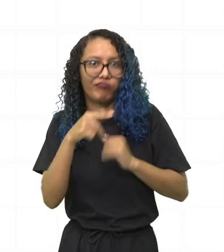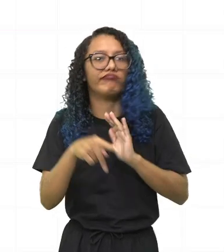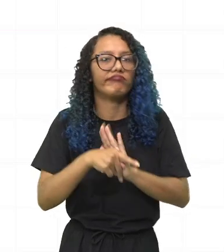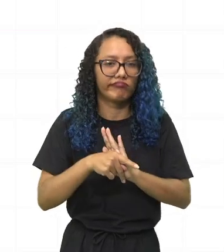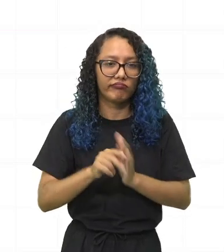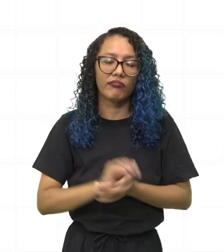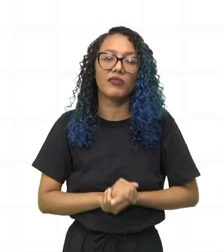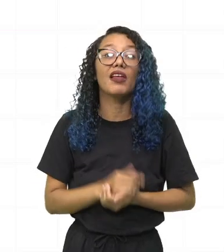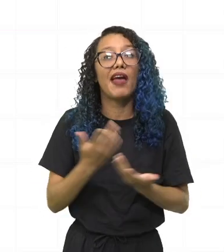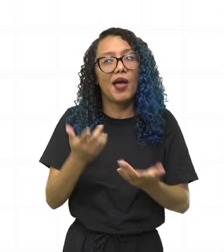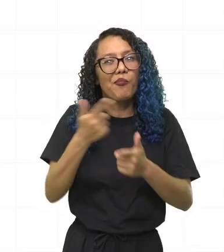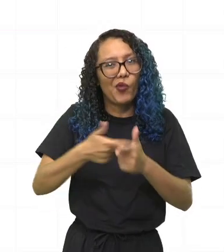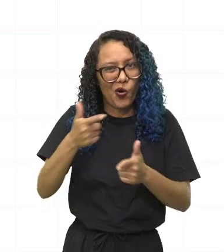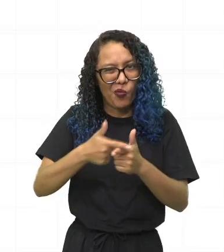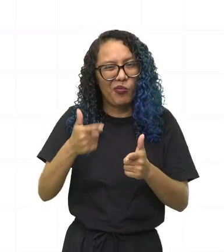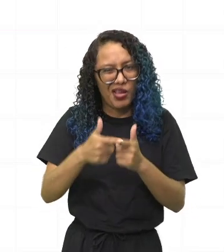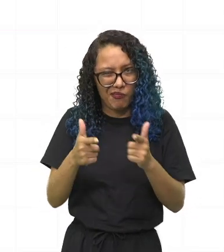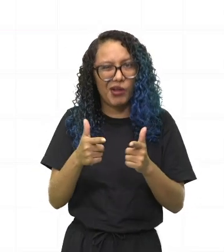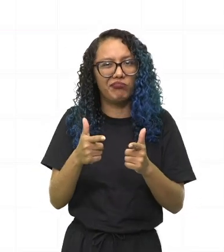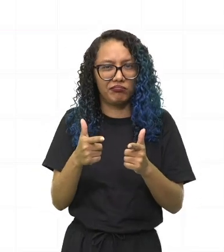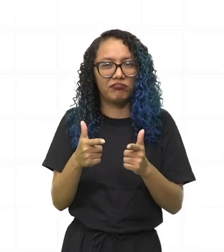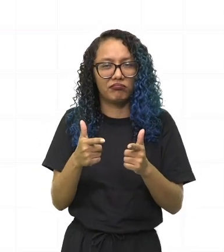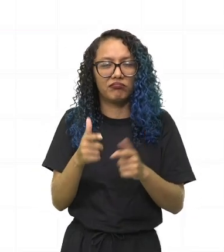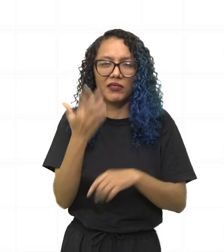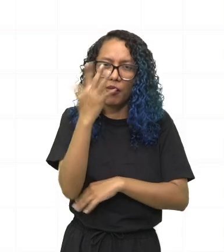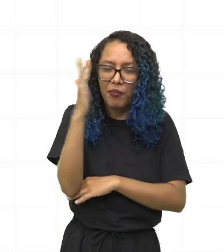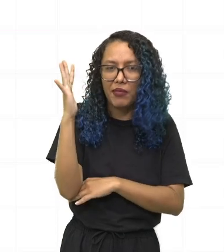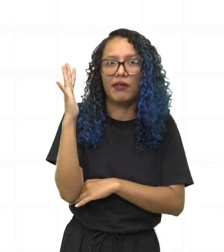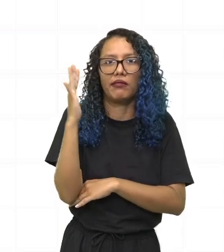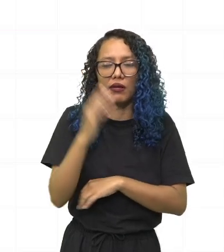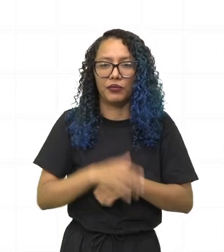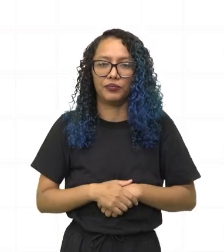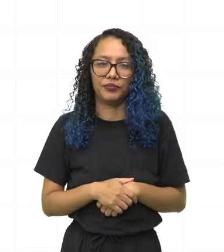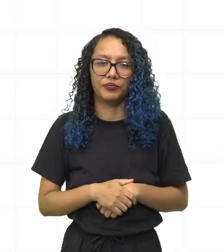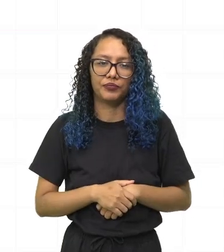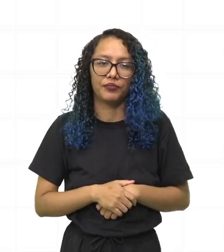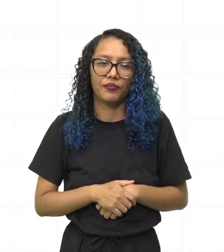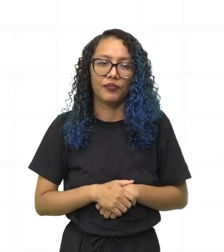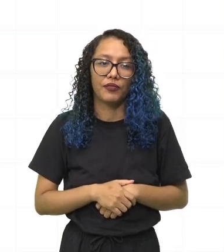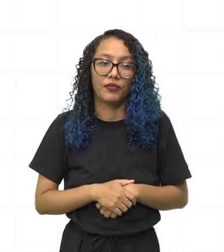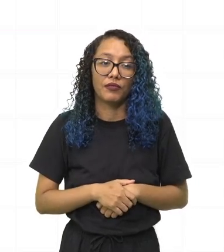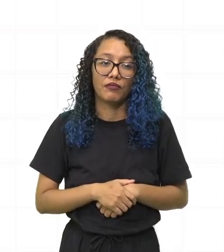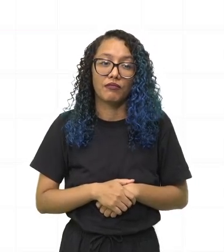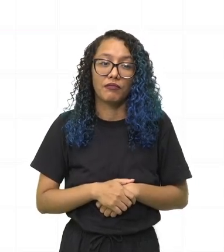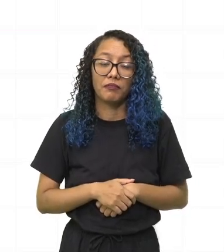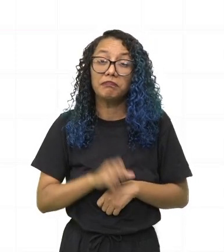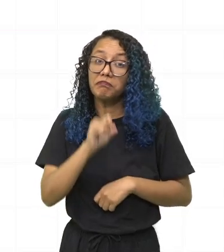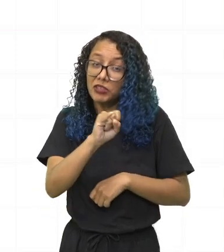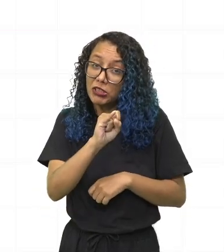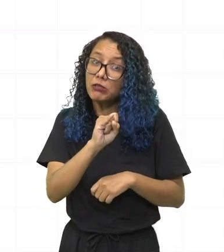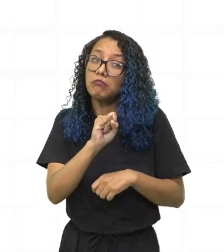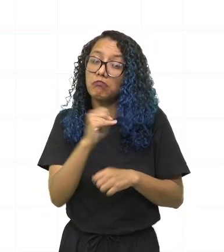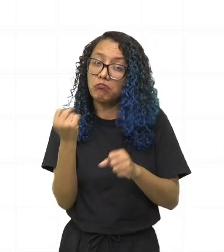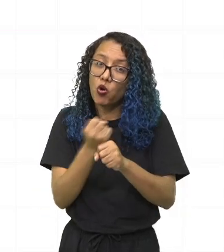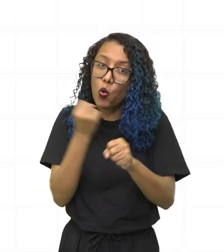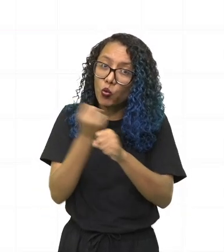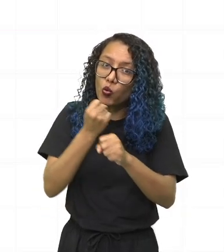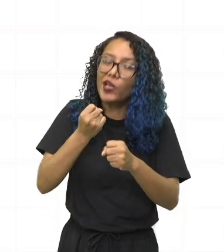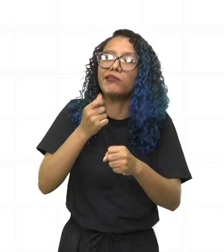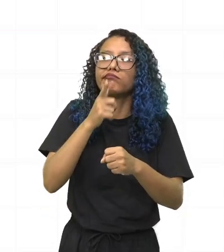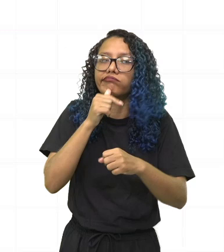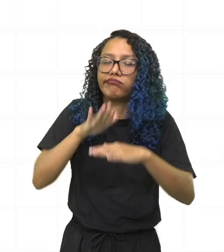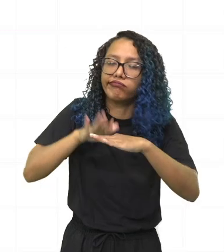aí e também sociais que vai também acarretar aí com a construção de uma usina hidrelétrica.